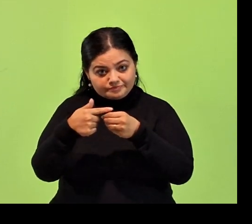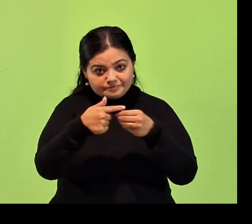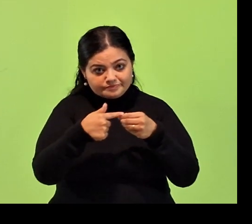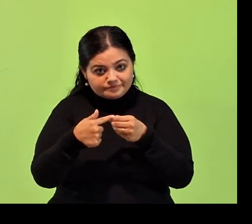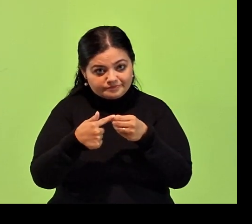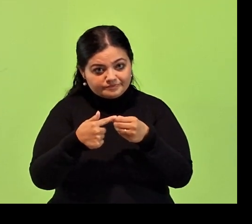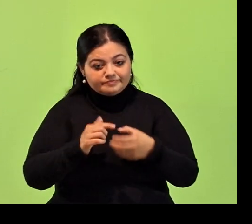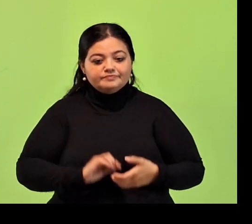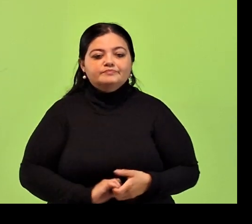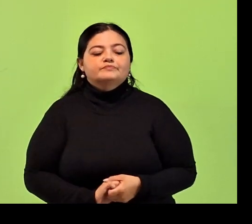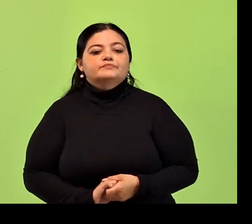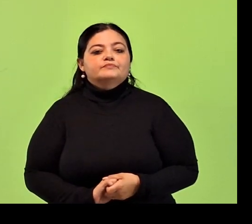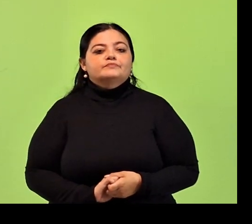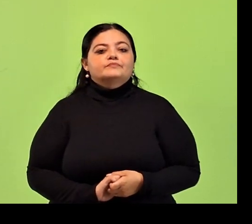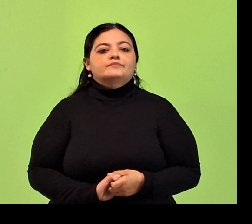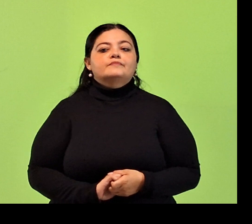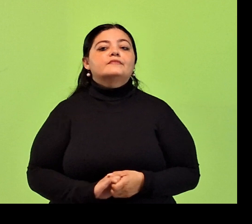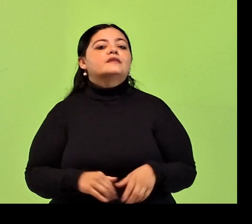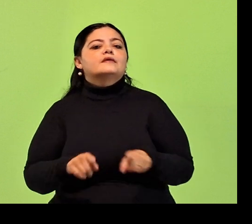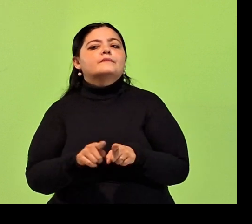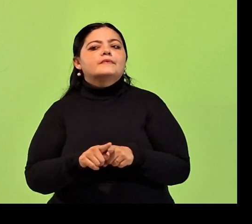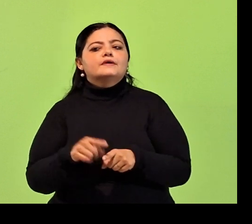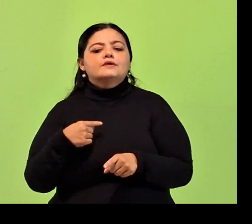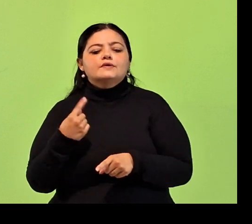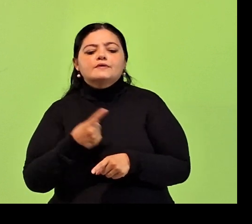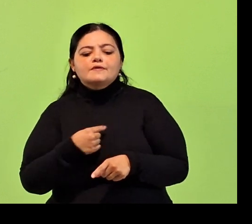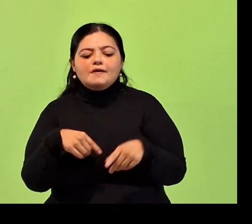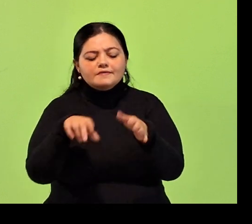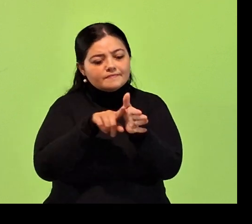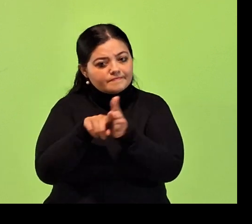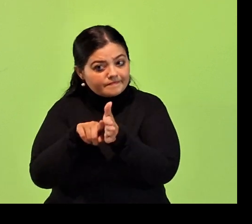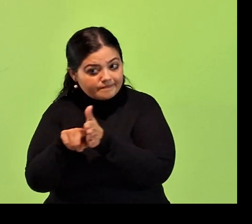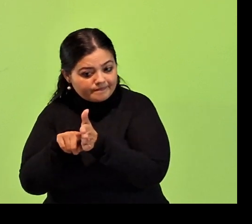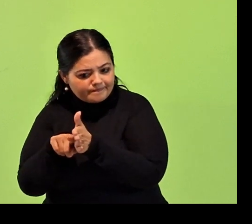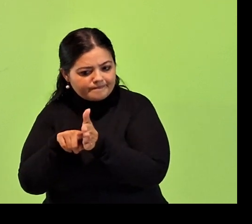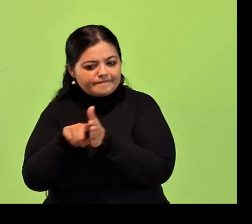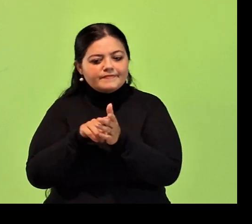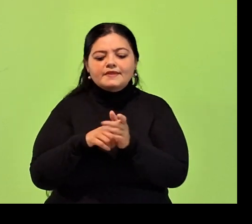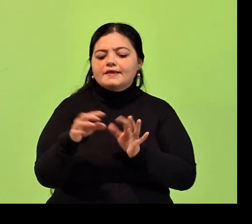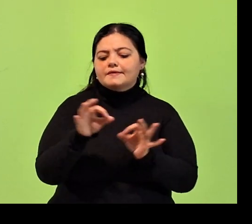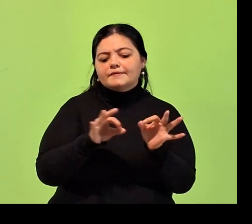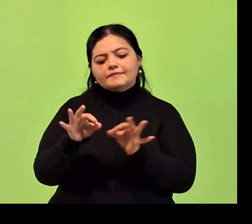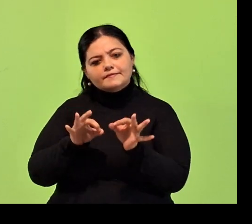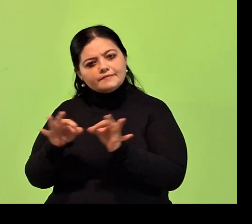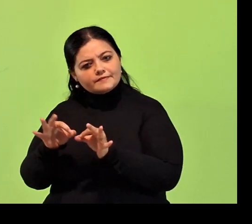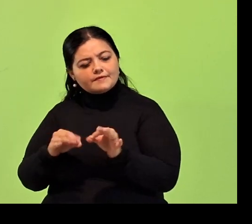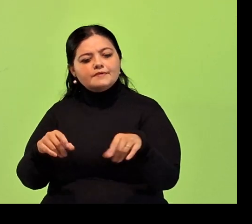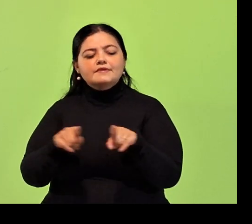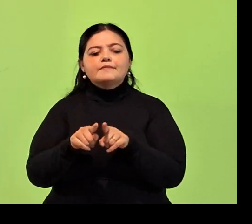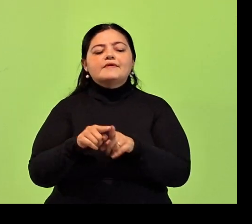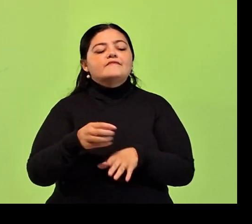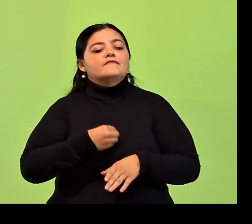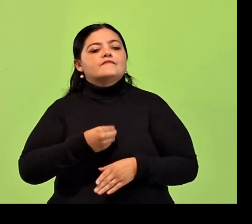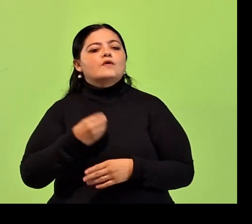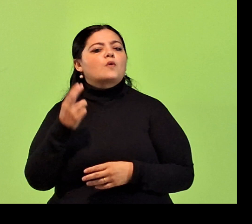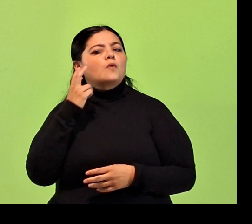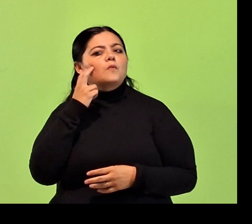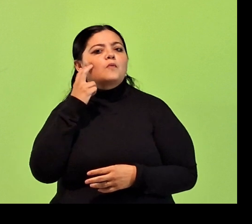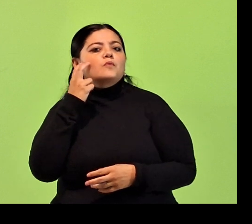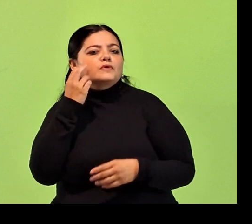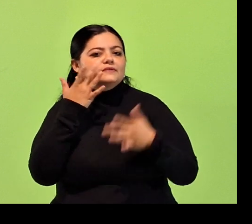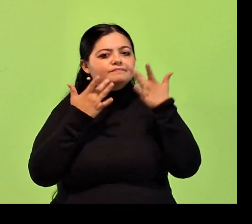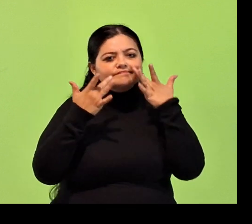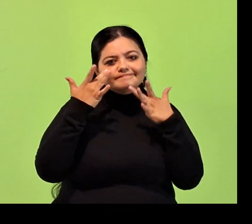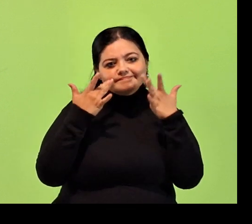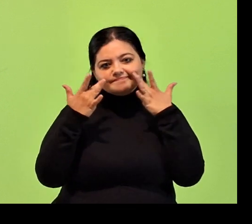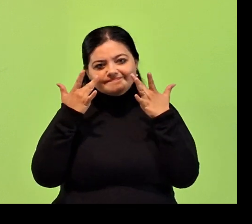decolonial. Entre os nossos interesses estão a pesquisa, produção e fruição de bens culturais nas linguagens artísticas do